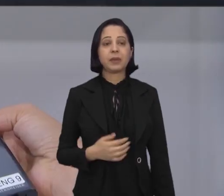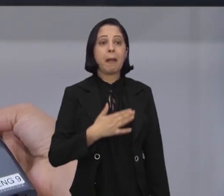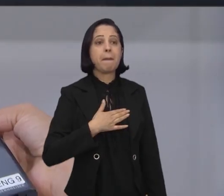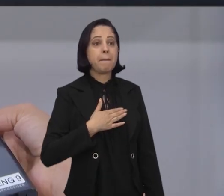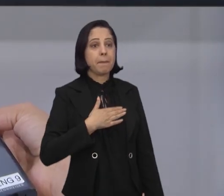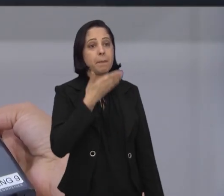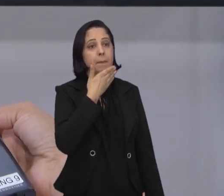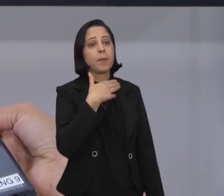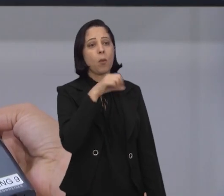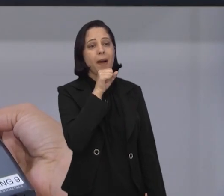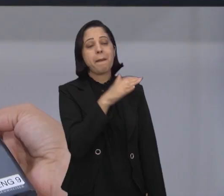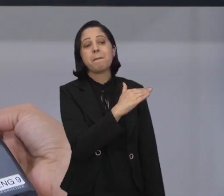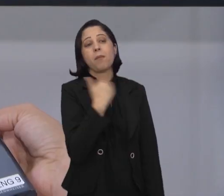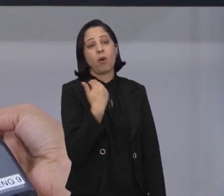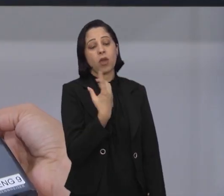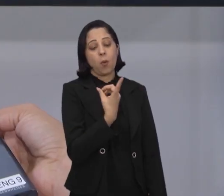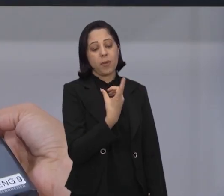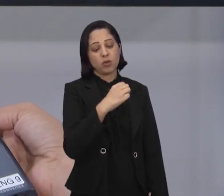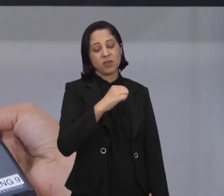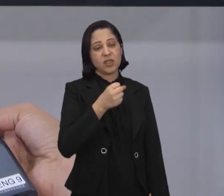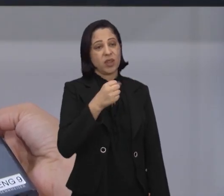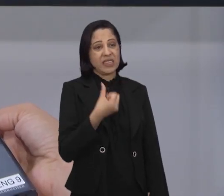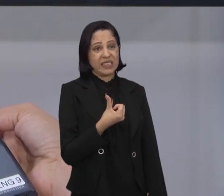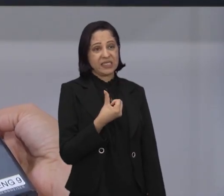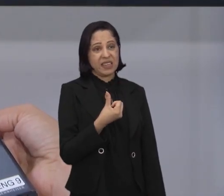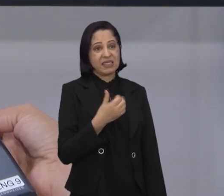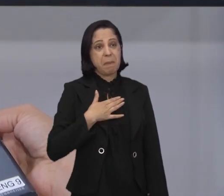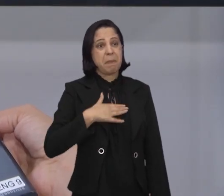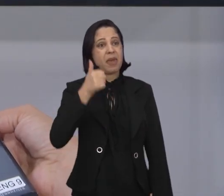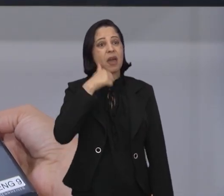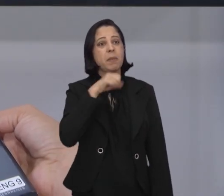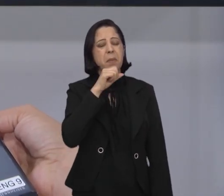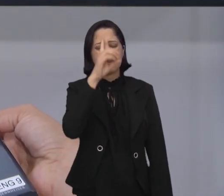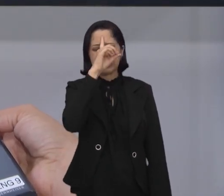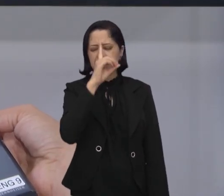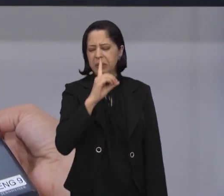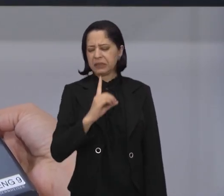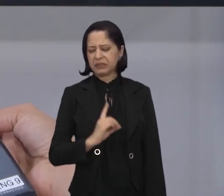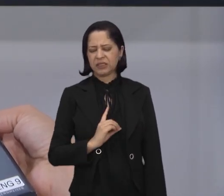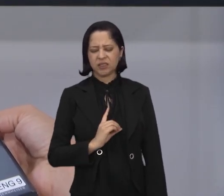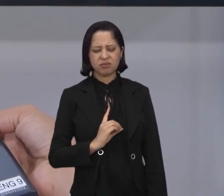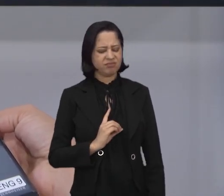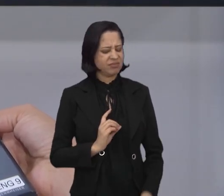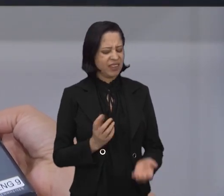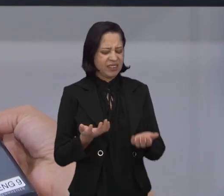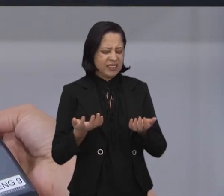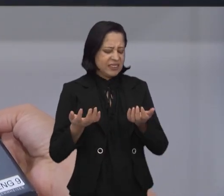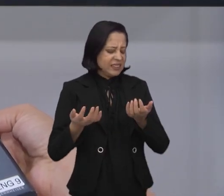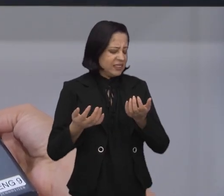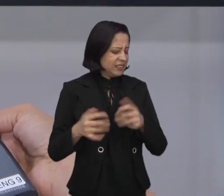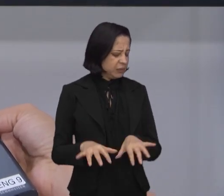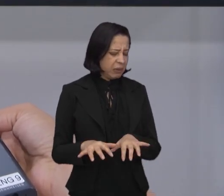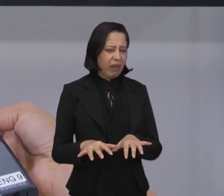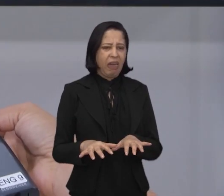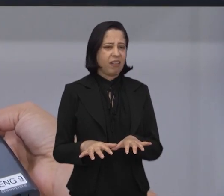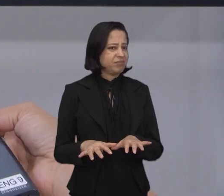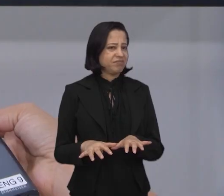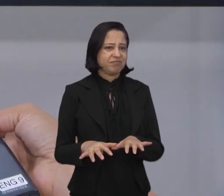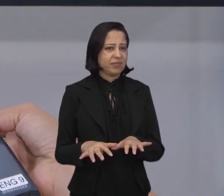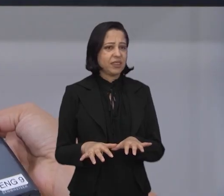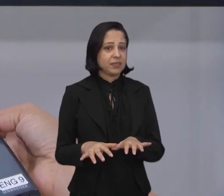artista. Meu pai faleceu em 86 e minha mãe entrou numa depressão muito grande. Ela não queria fazer mais nada.